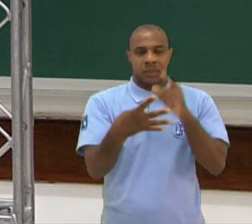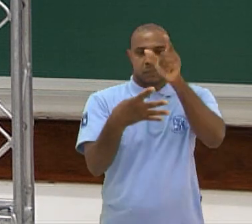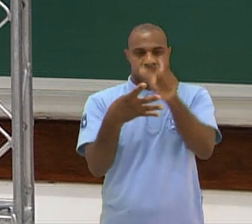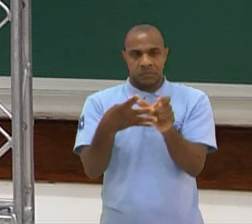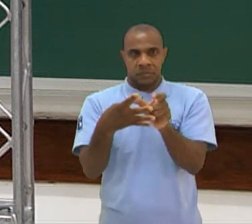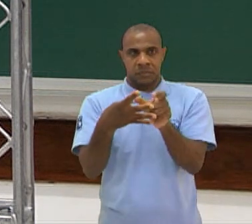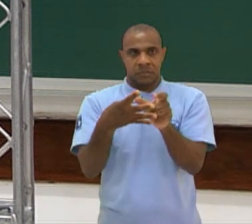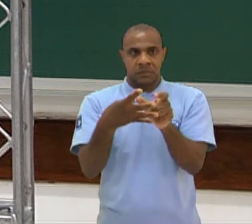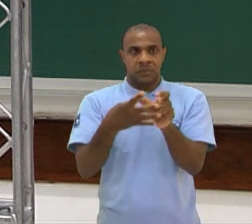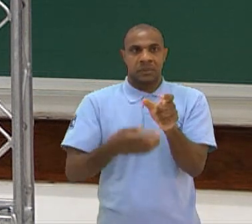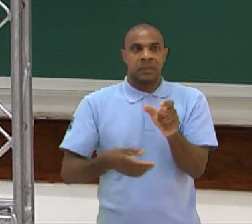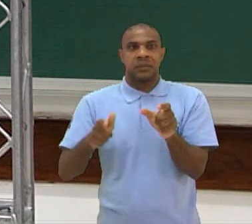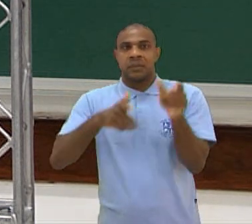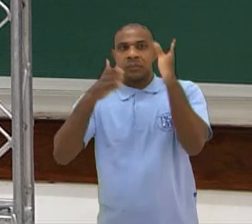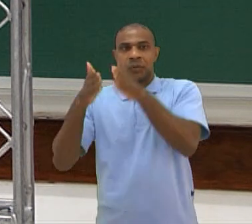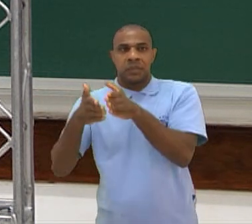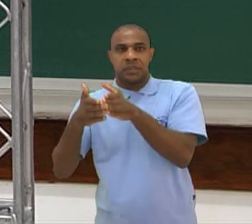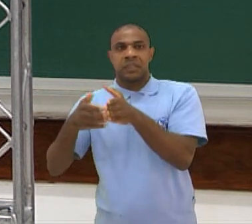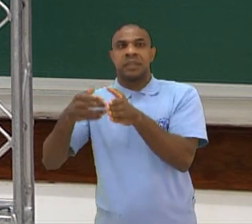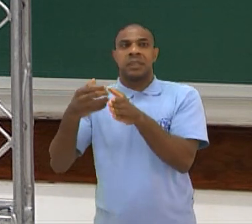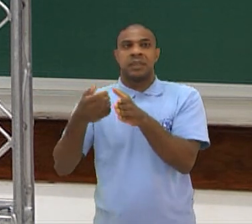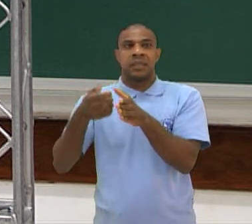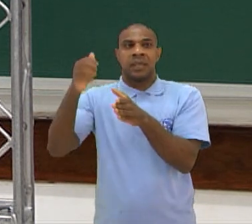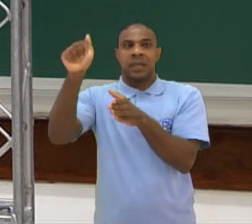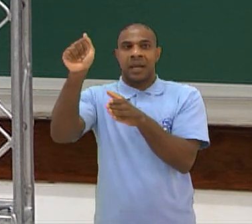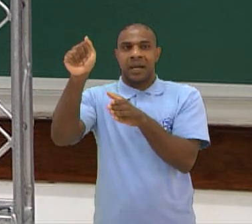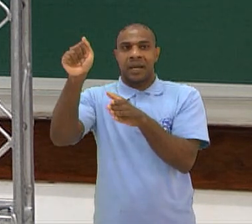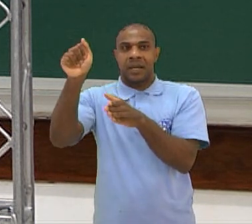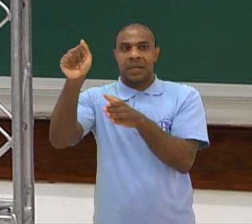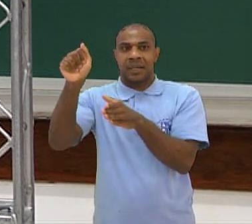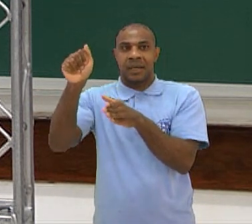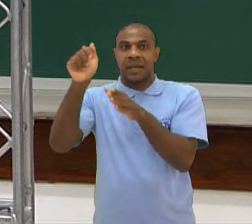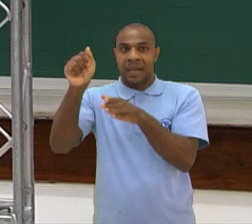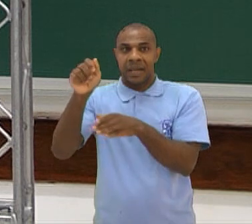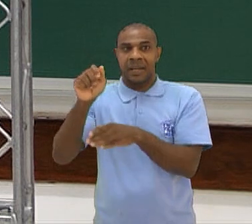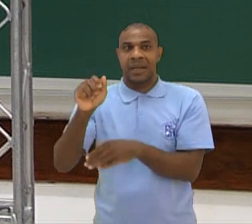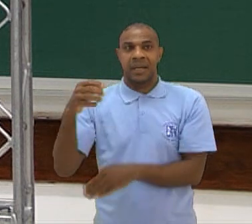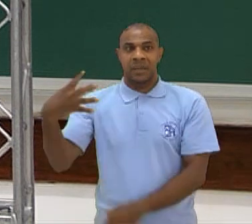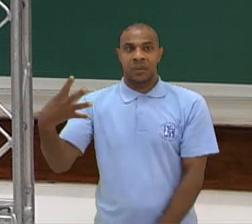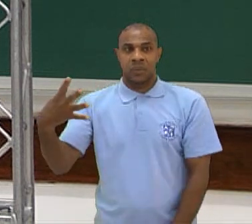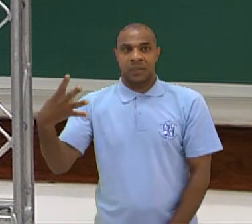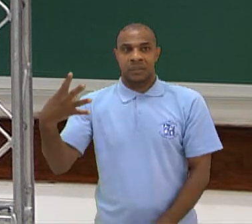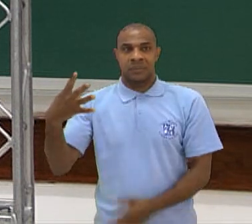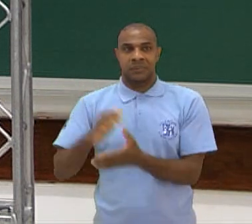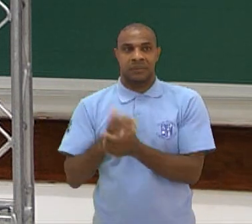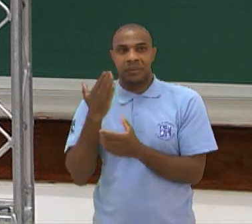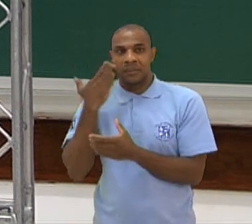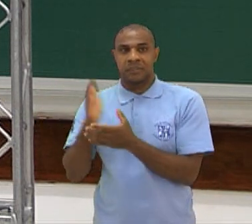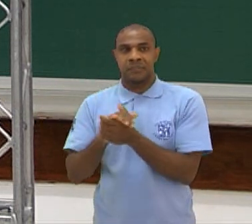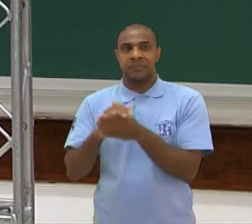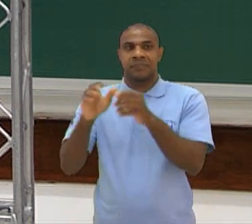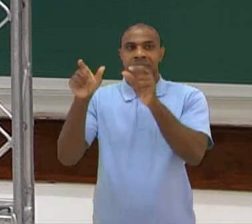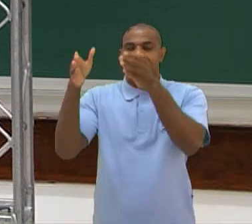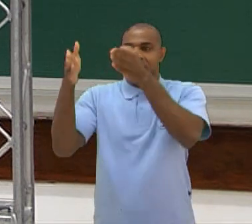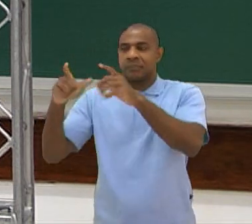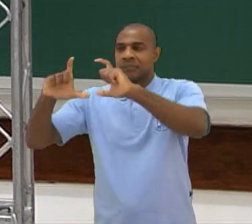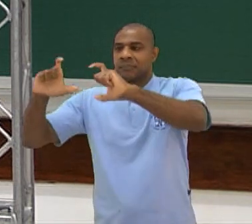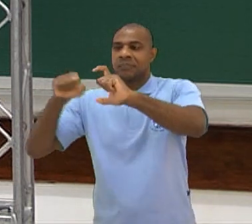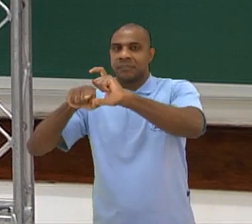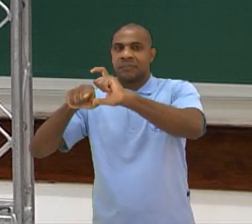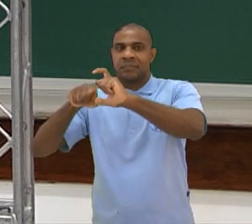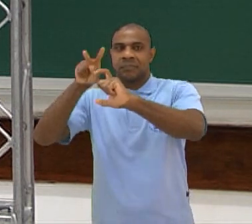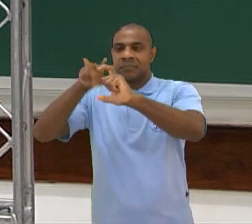pega os coeficientes da segunda coluna, que é A e 4. Calcula o determinante. Aqui fica bem fácil, que é uma matriz 2 por 2,